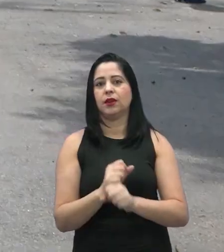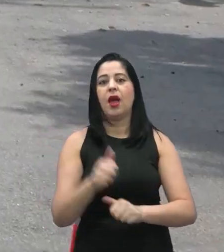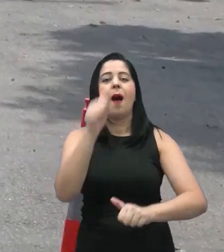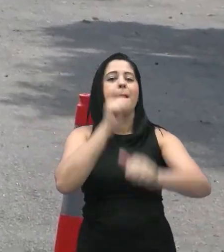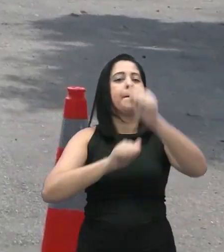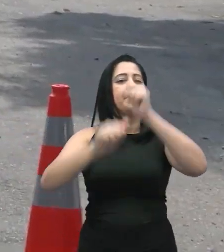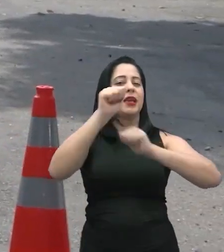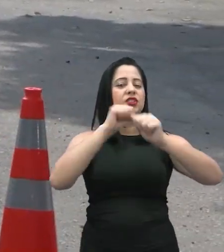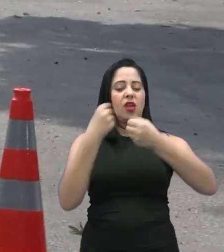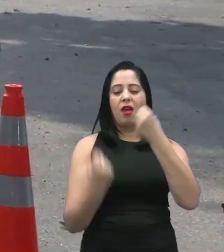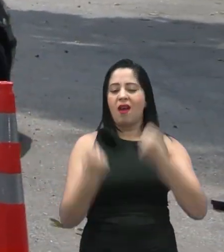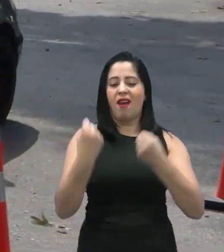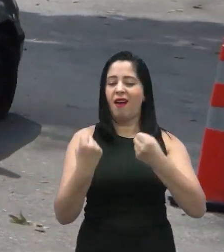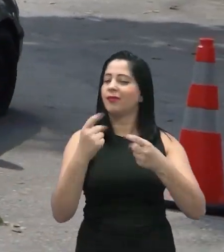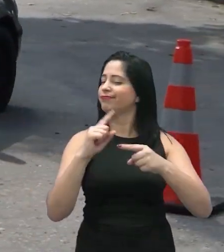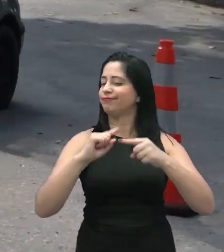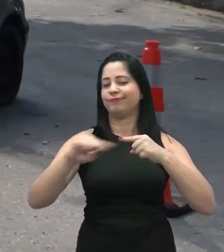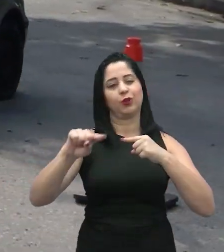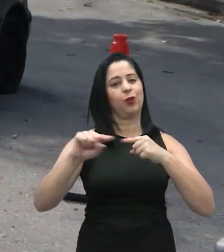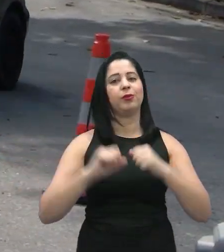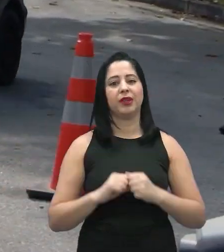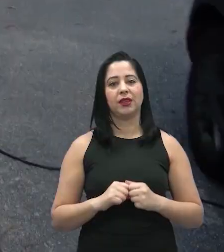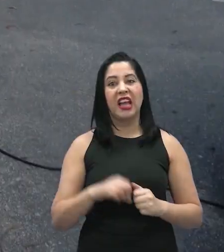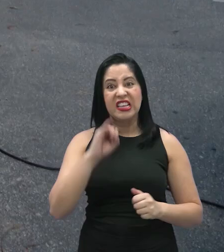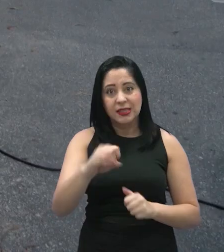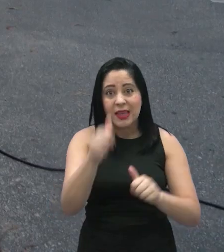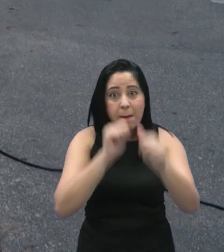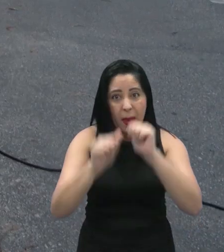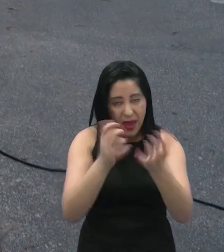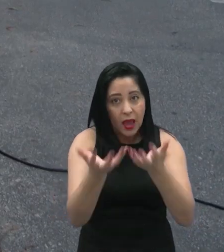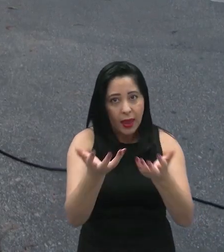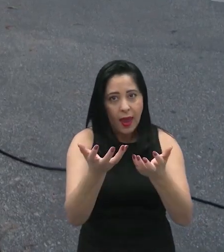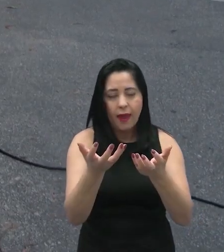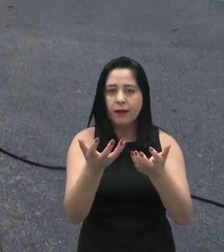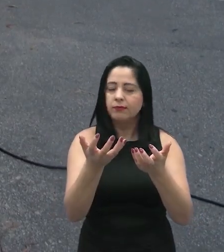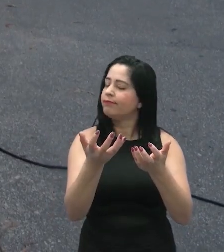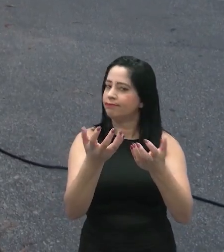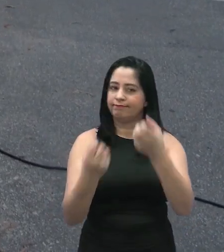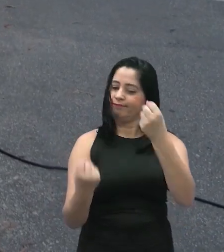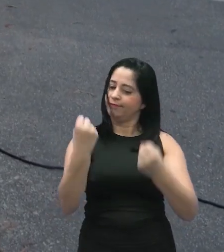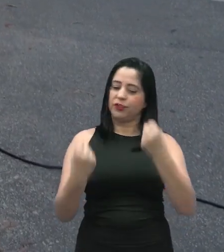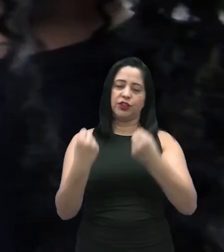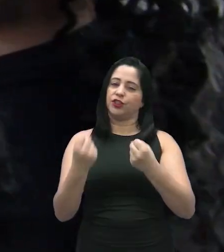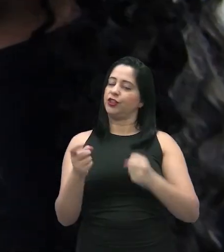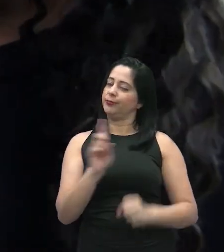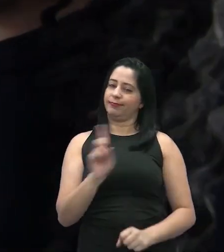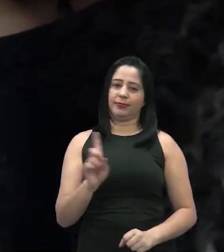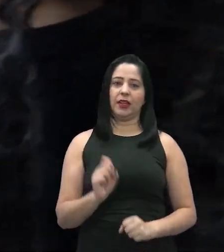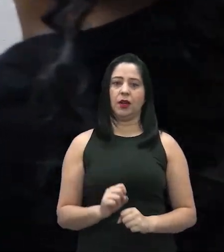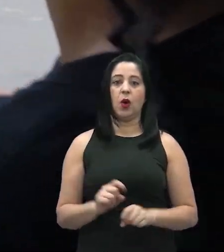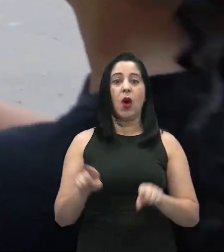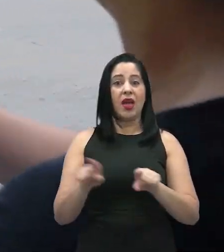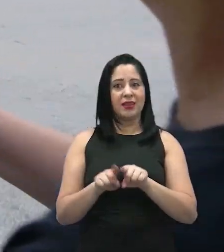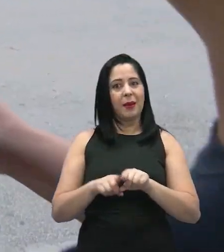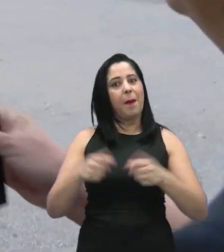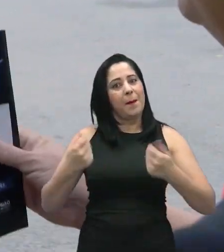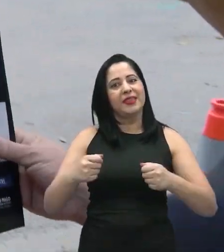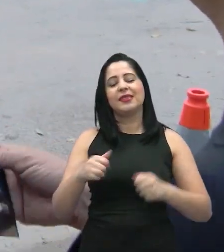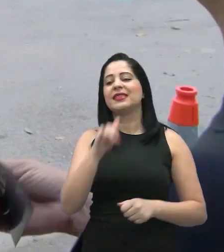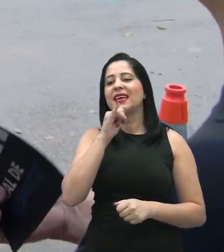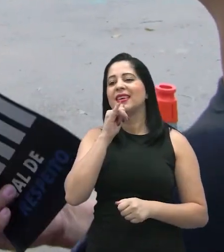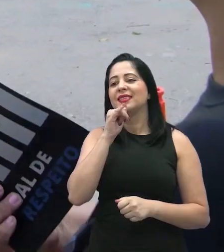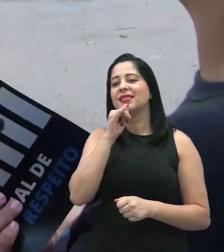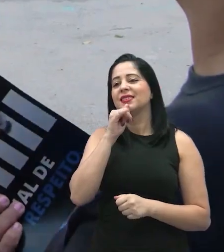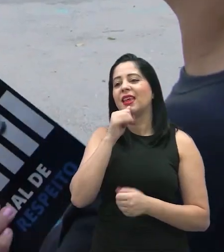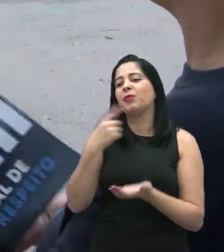anos. Álcool e direção não combinam. Se for beber, não dirija. E a dica de escolher um motorista